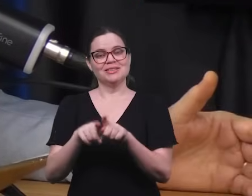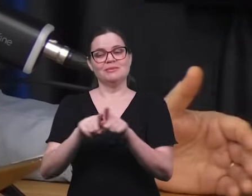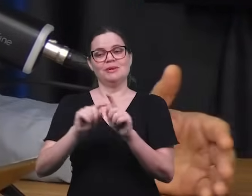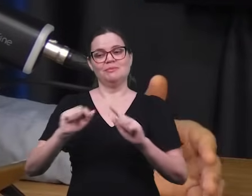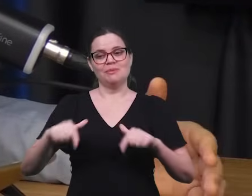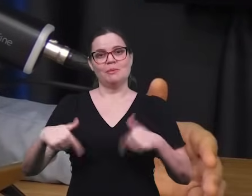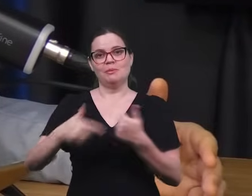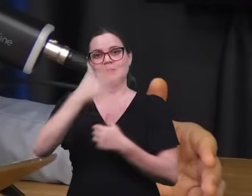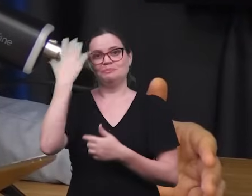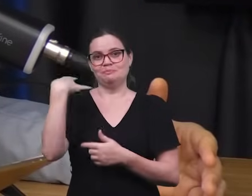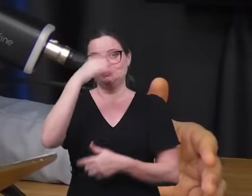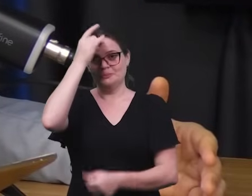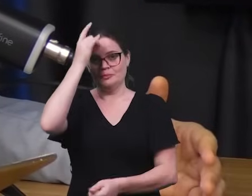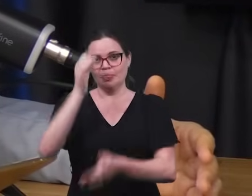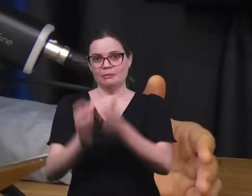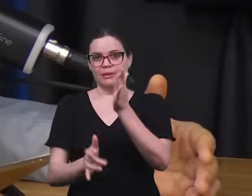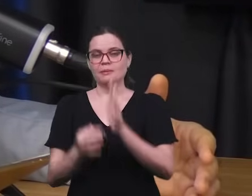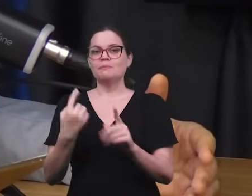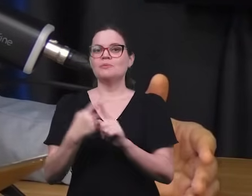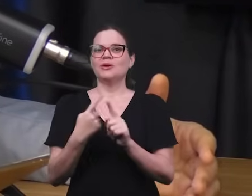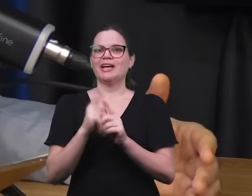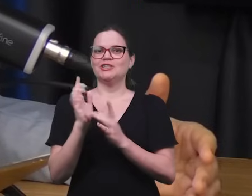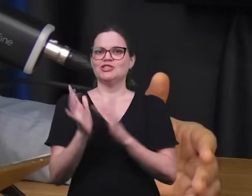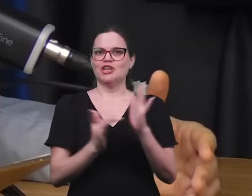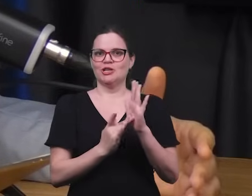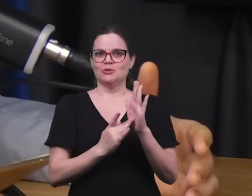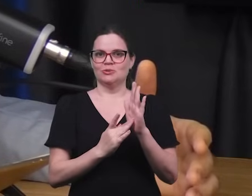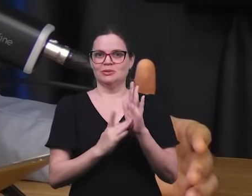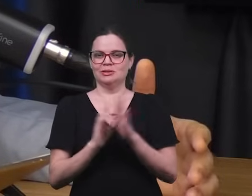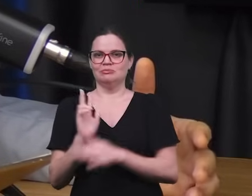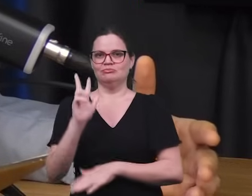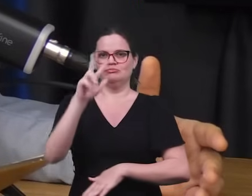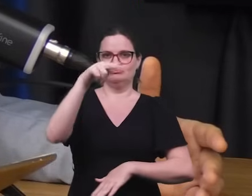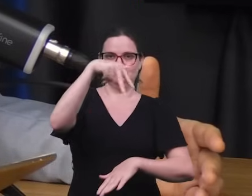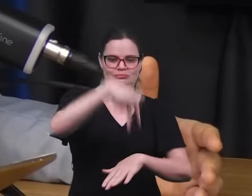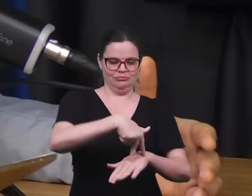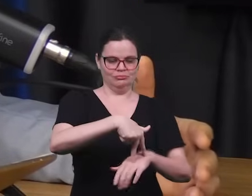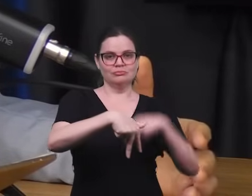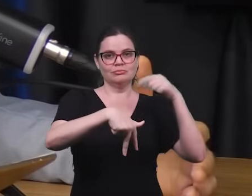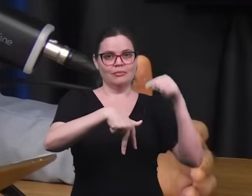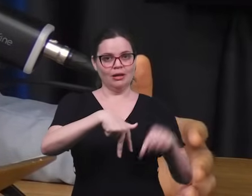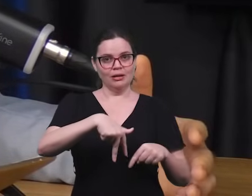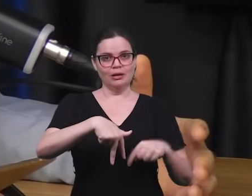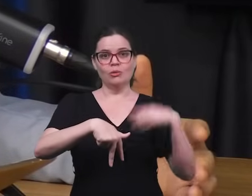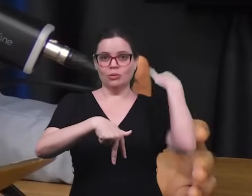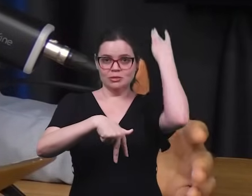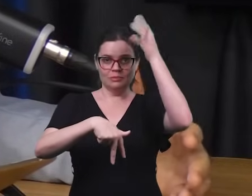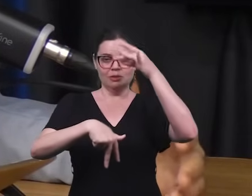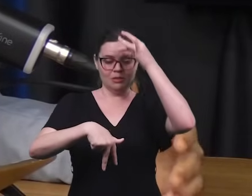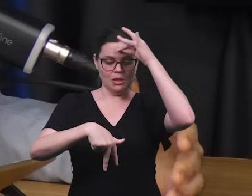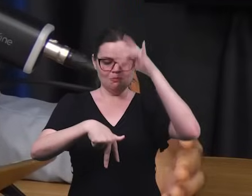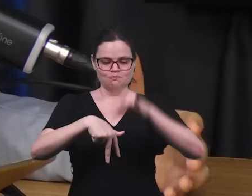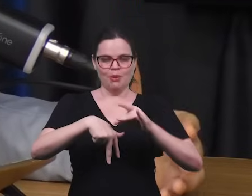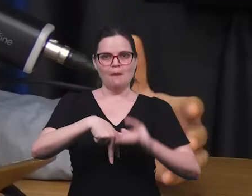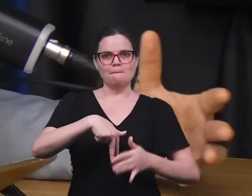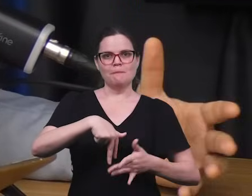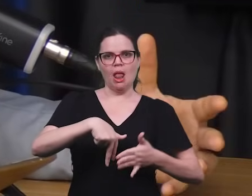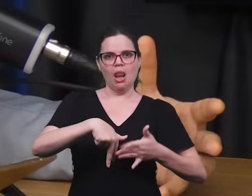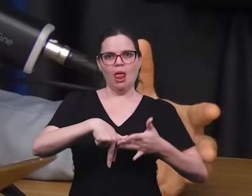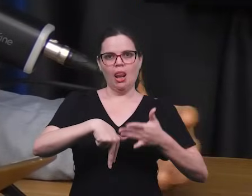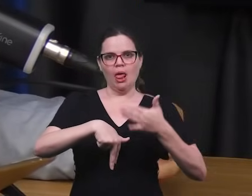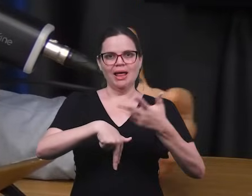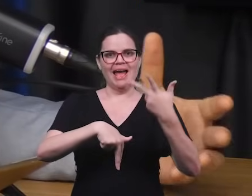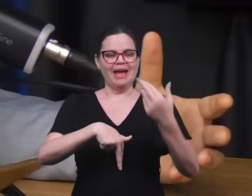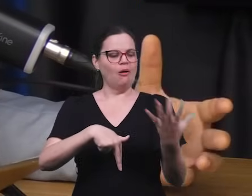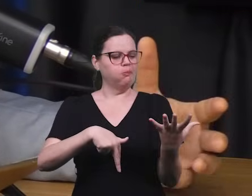que Jesus, quando veio, ele veio cheio do Espírito Santo, né? Ele é o velo que vem, né, da lã do cordeiro,